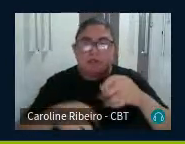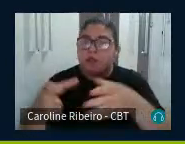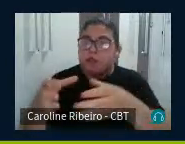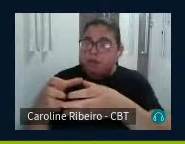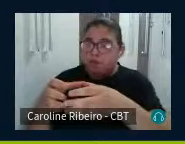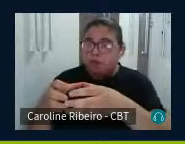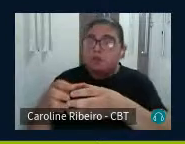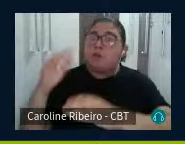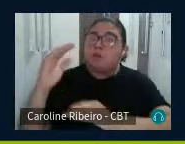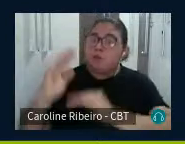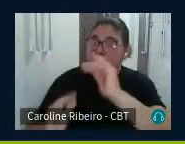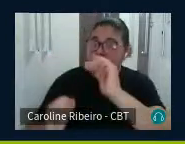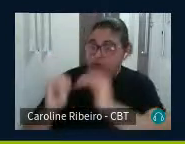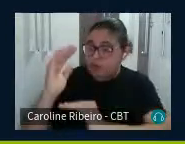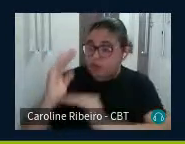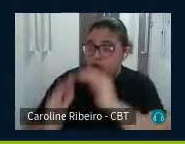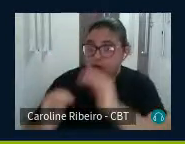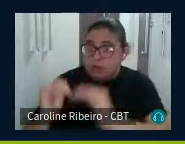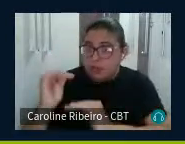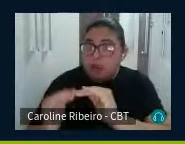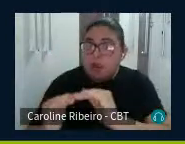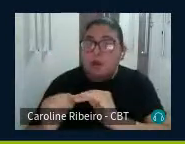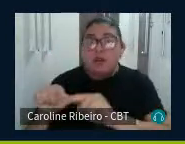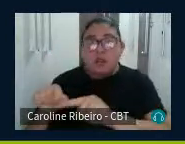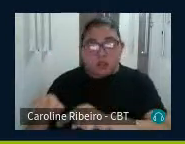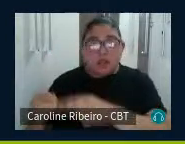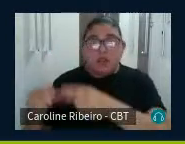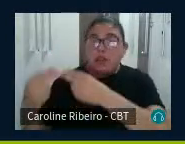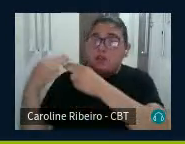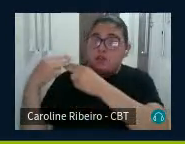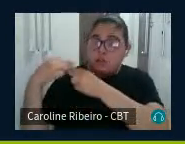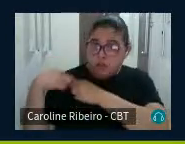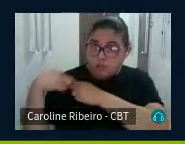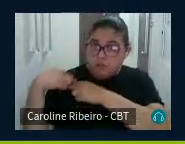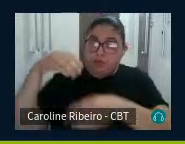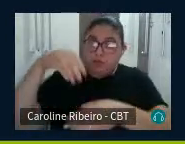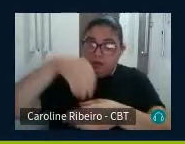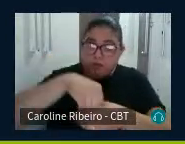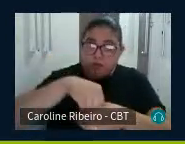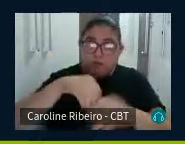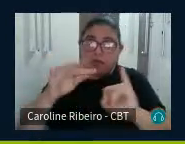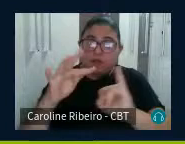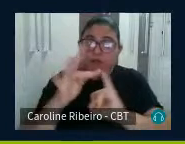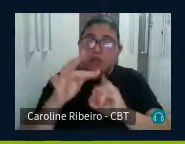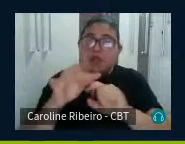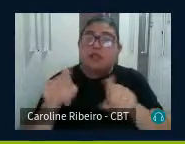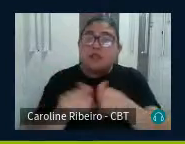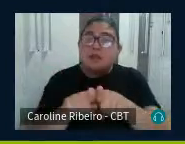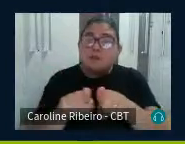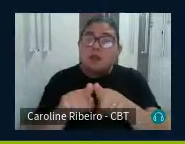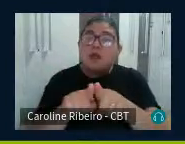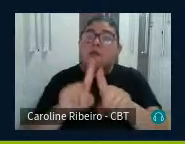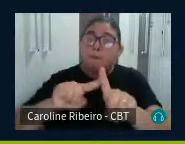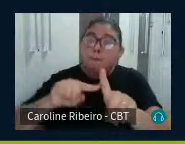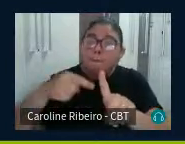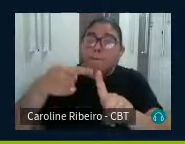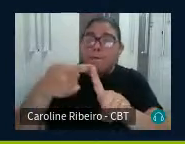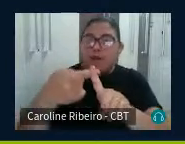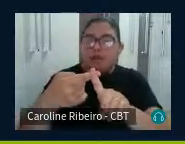equipe, que, além das suas atribuições, comprou a causa da inclusão. Então, nós